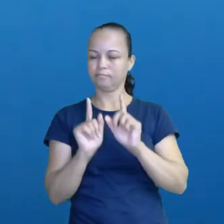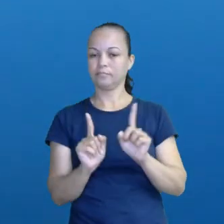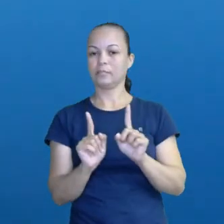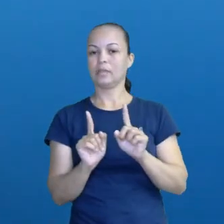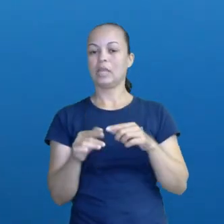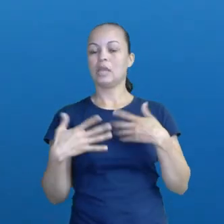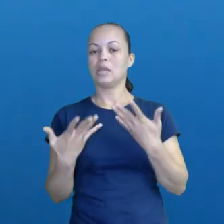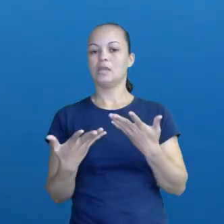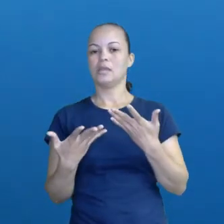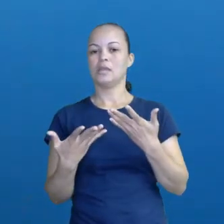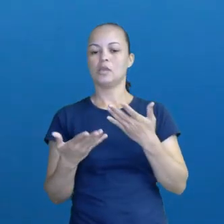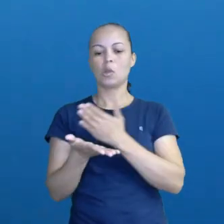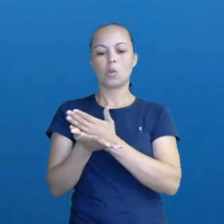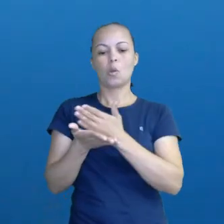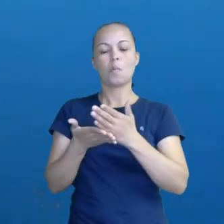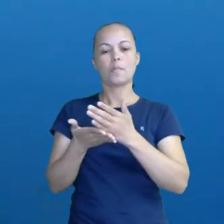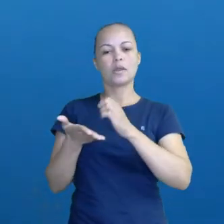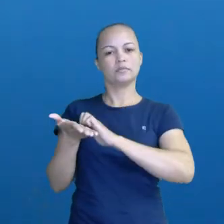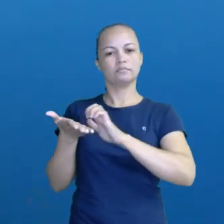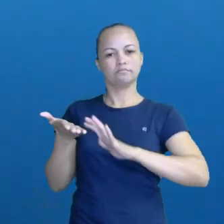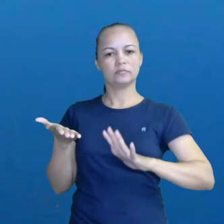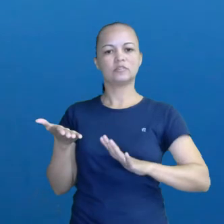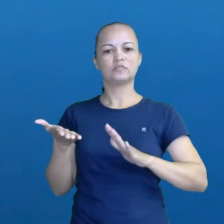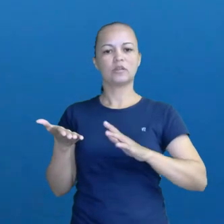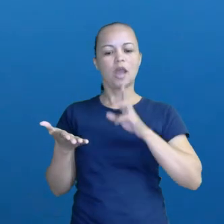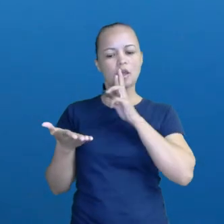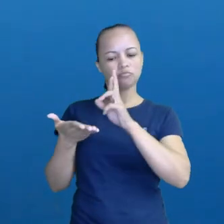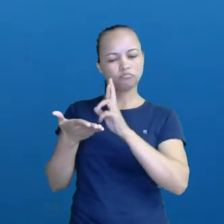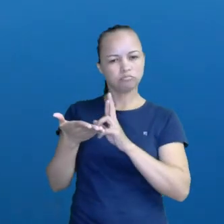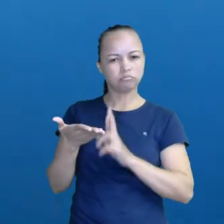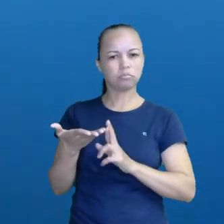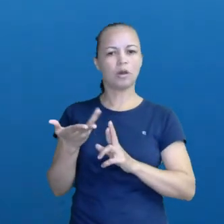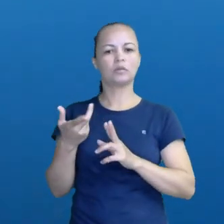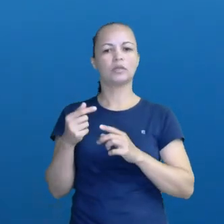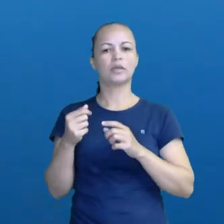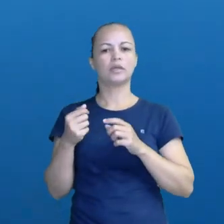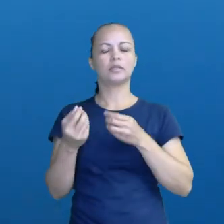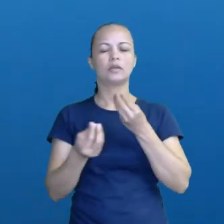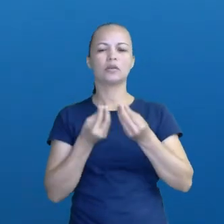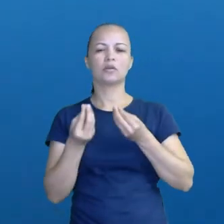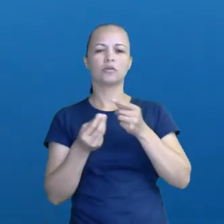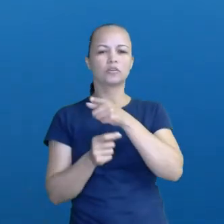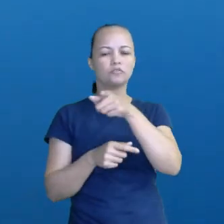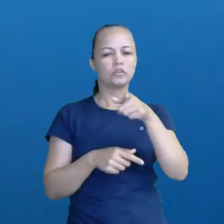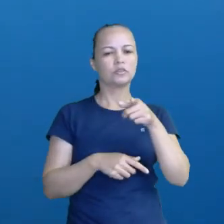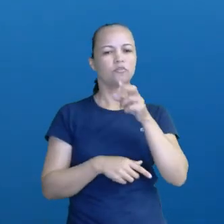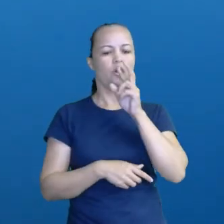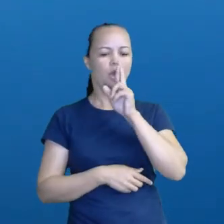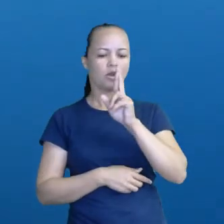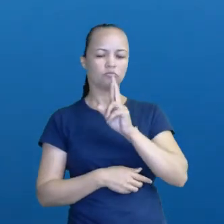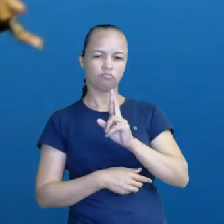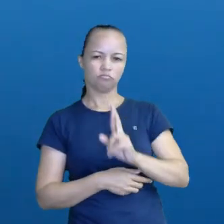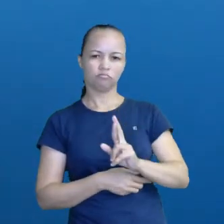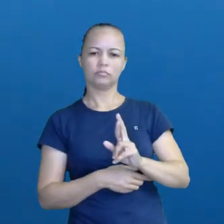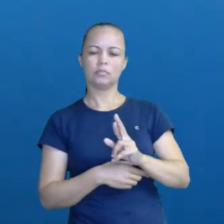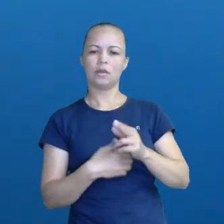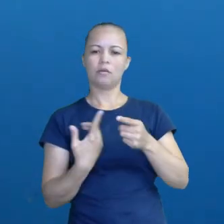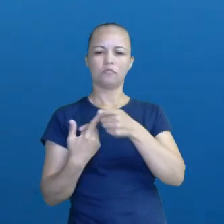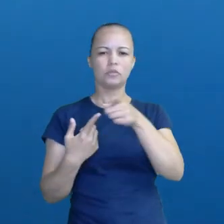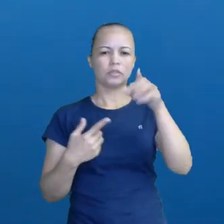começar a fazer os as um a responder porque na medida que você for respondendo